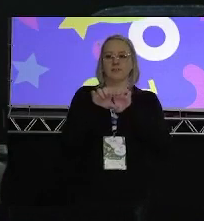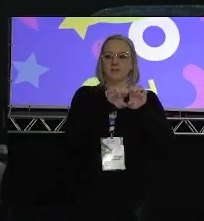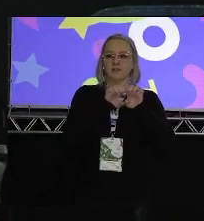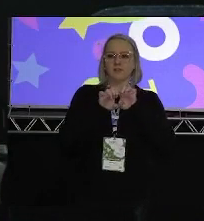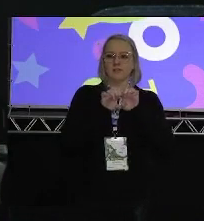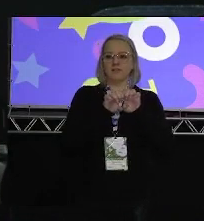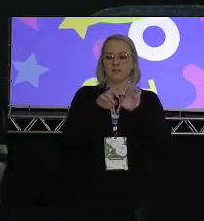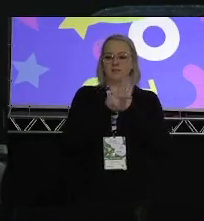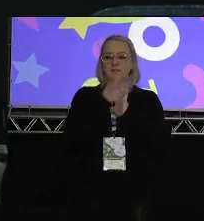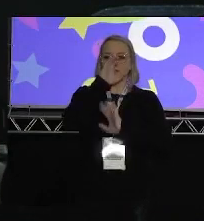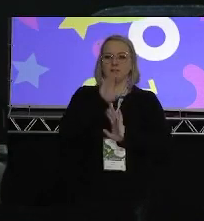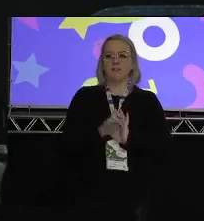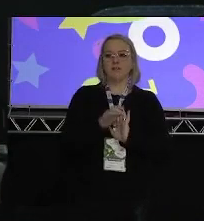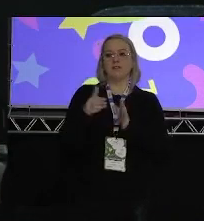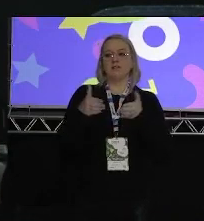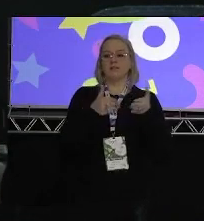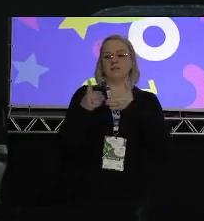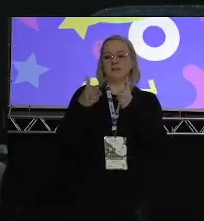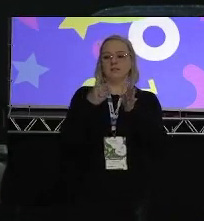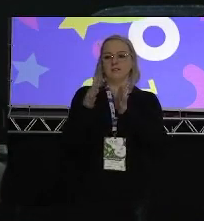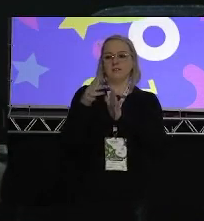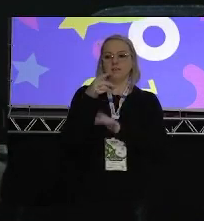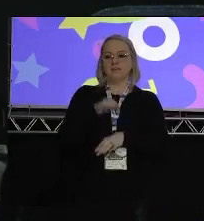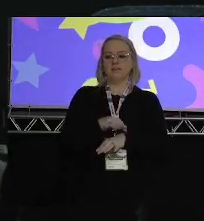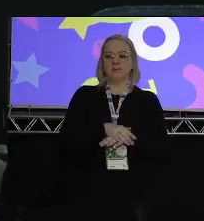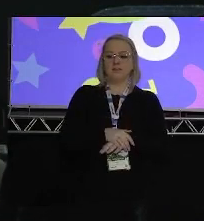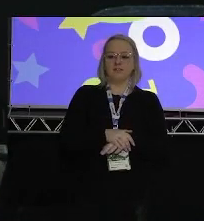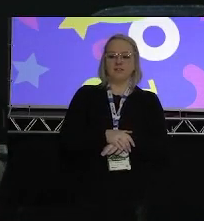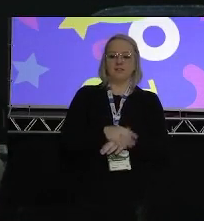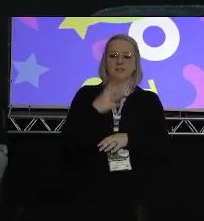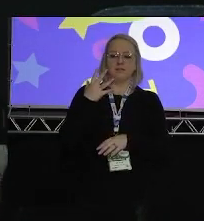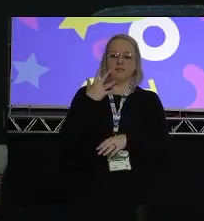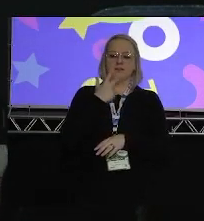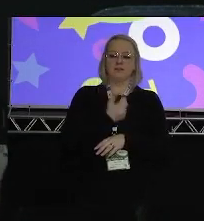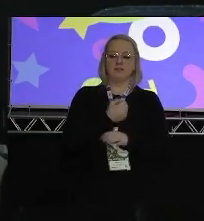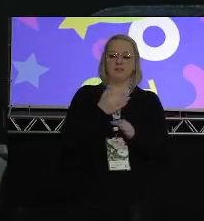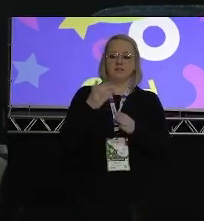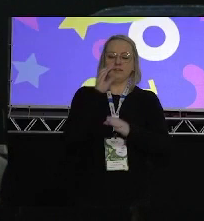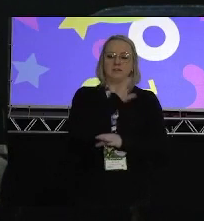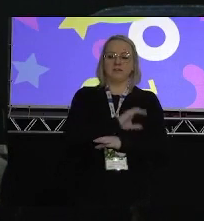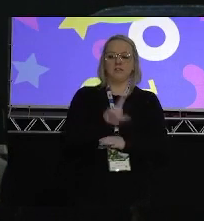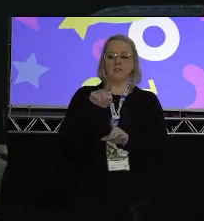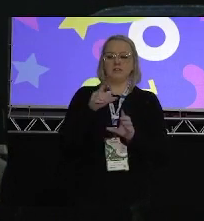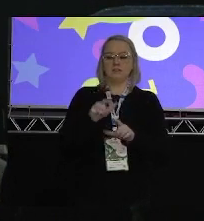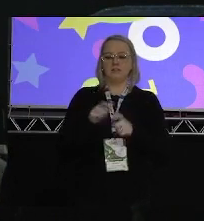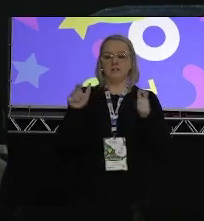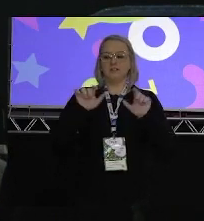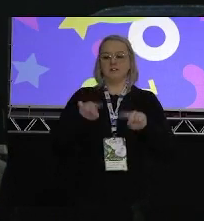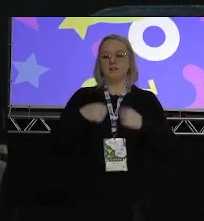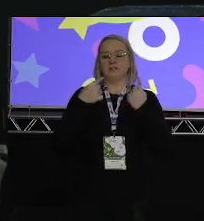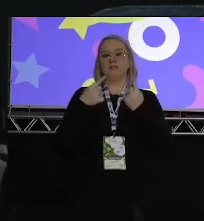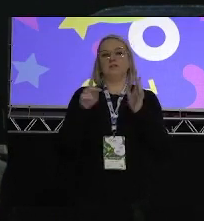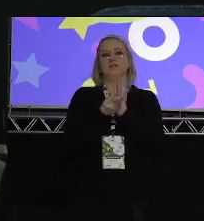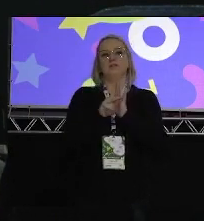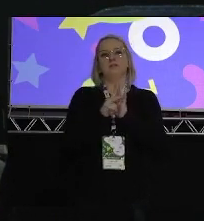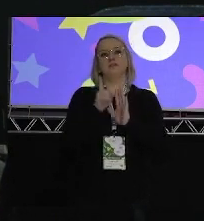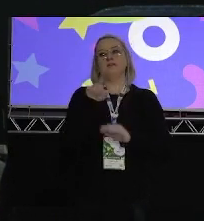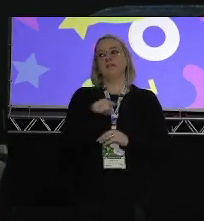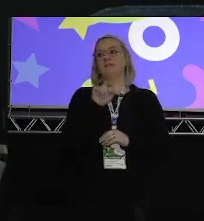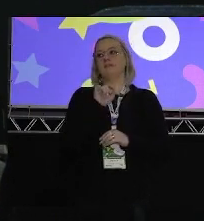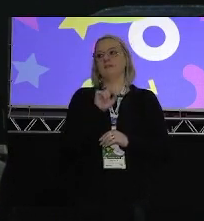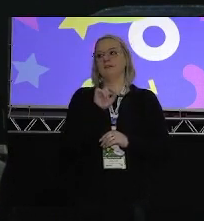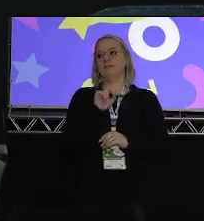orientada ao cliente, jornada e tal. E o Gran Cursos é o meu maior desafio aí para 2023, que justamente é